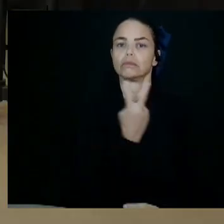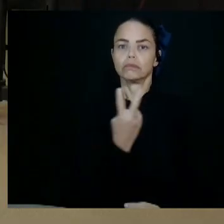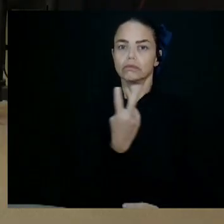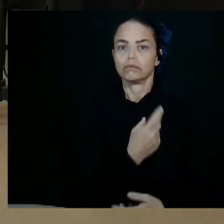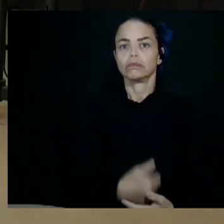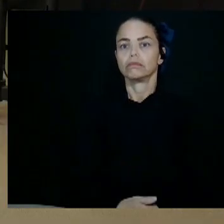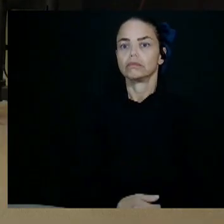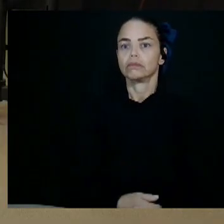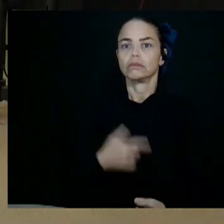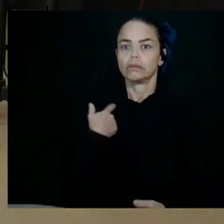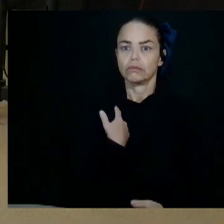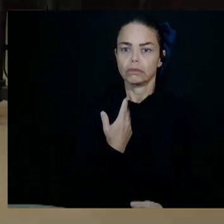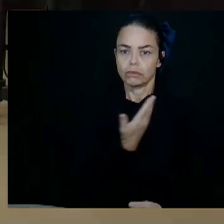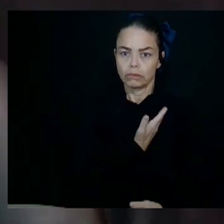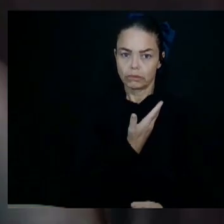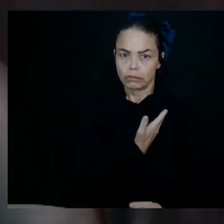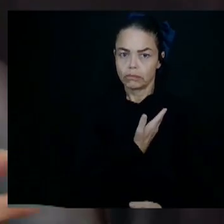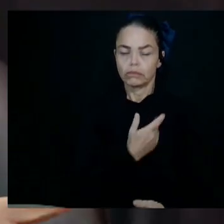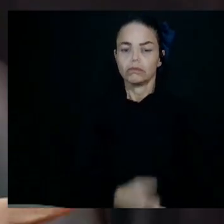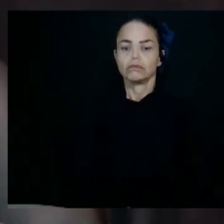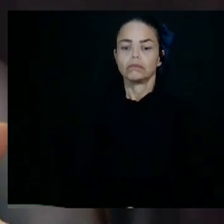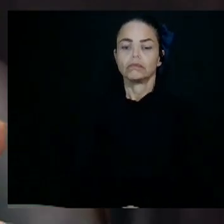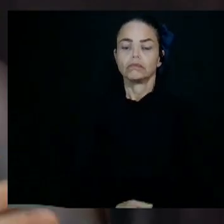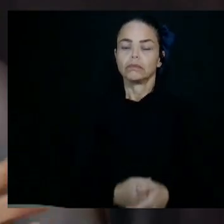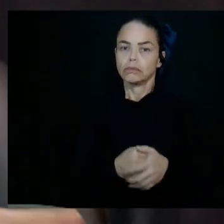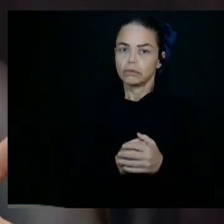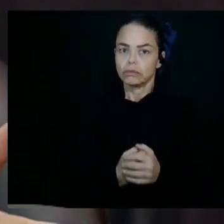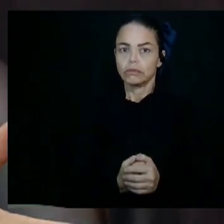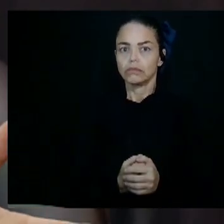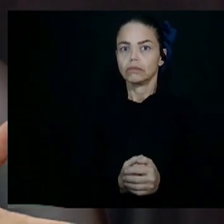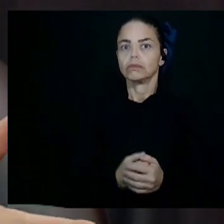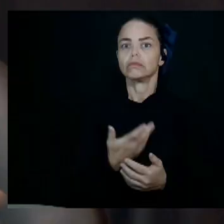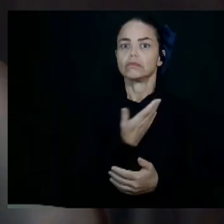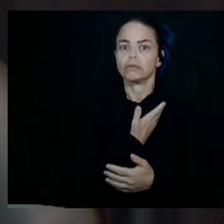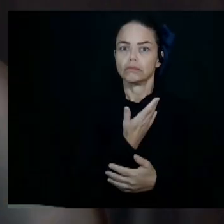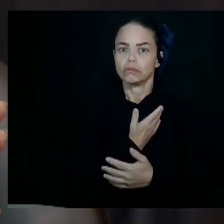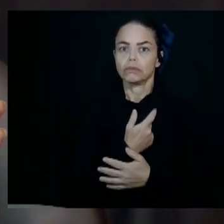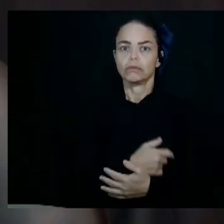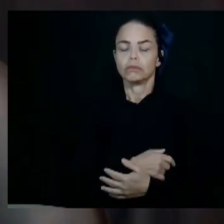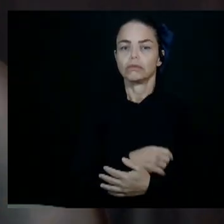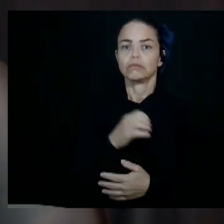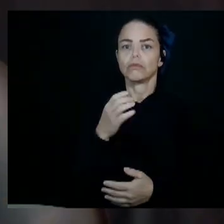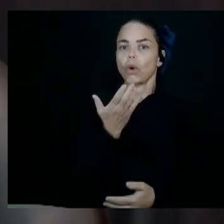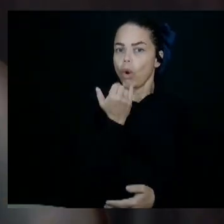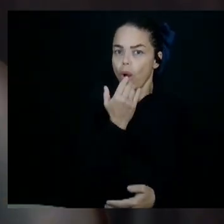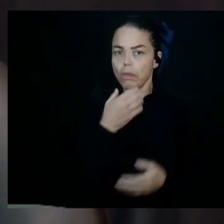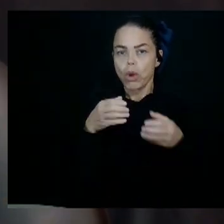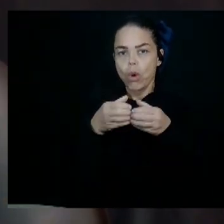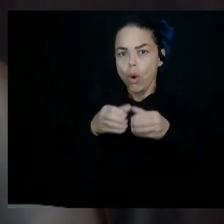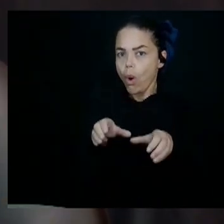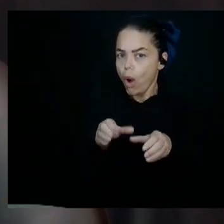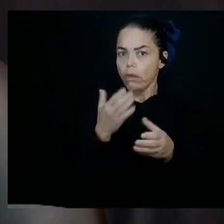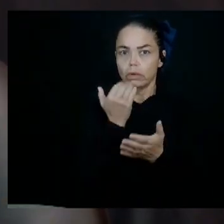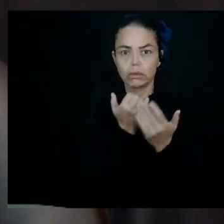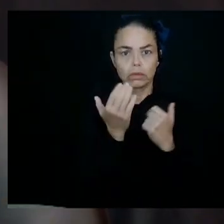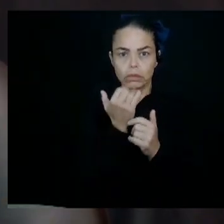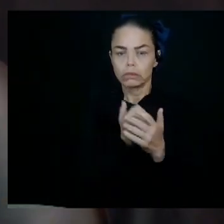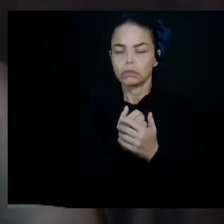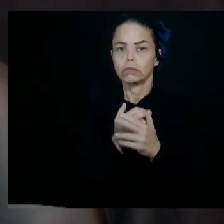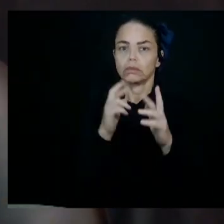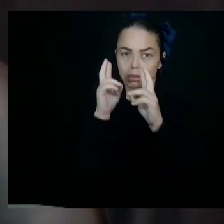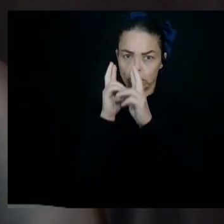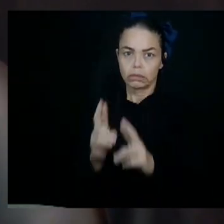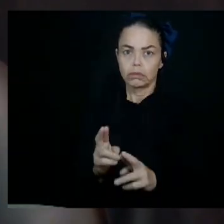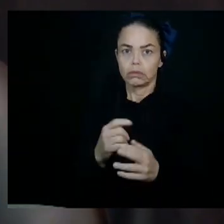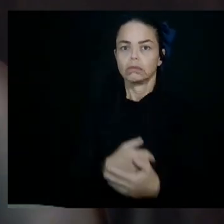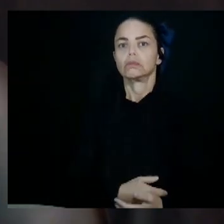dos No meus dia a dia, isso amigos já são conta. A maioria dos meus amigos são onívoros. No entanto, eles respeitam. Sim. Na véspera do Dia